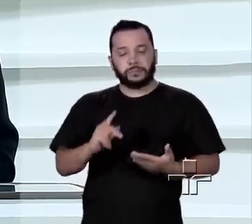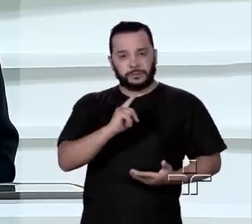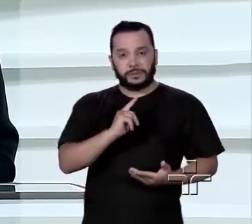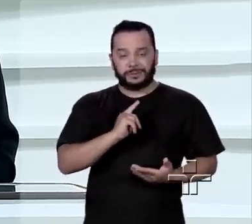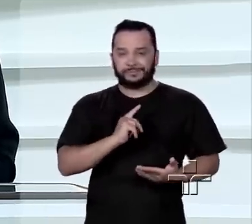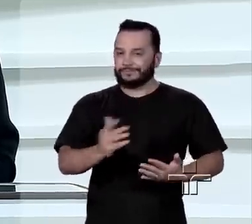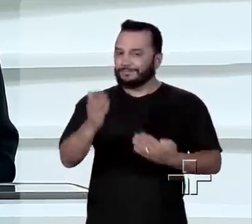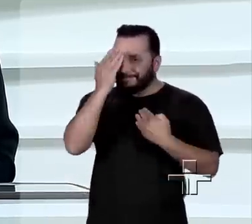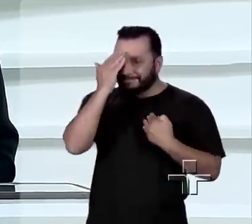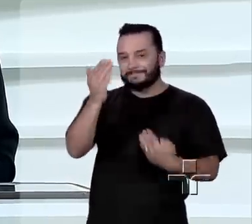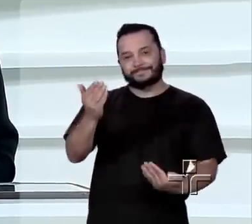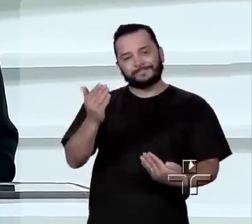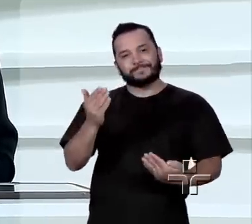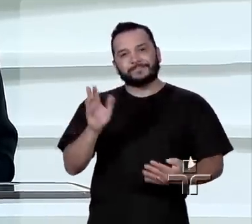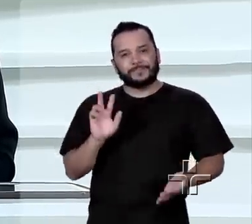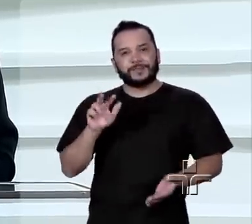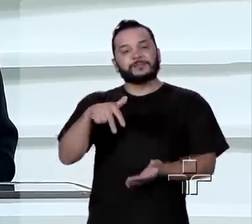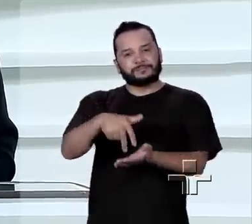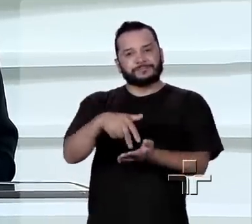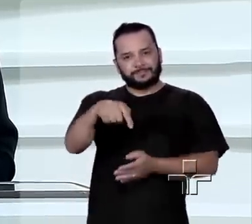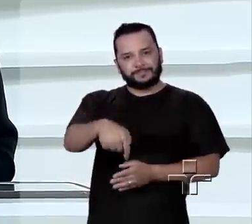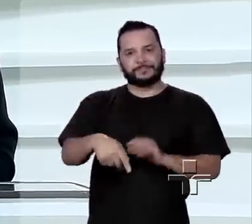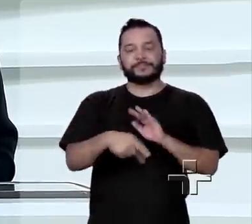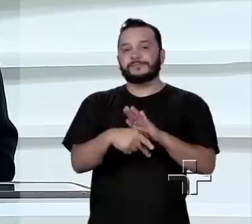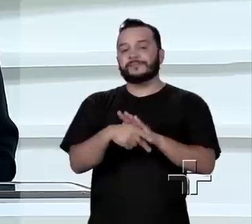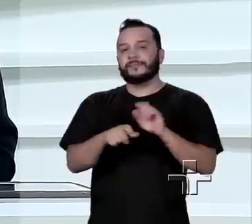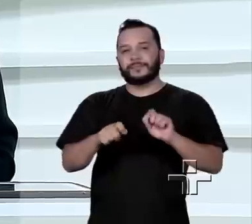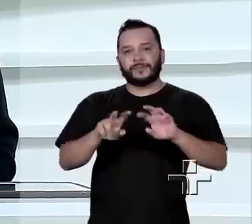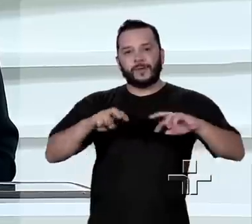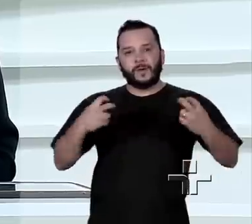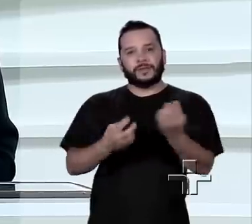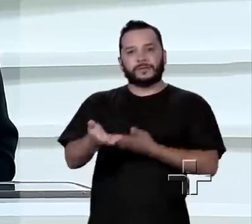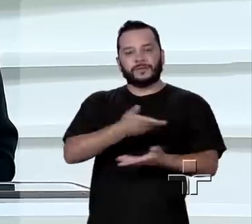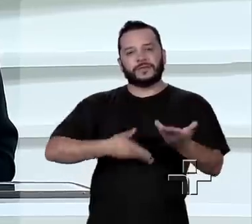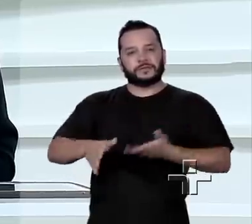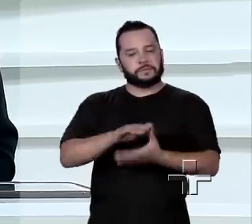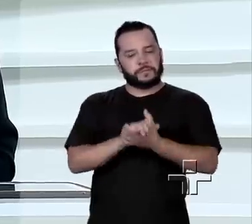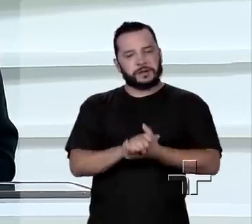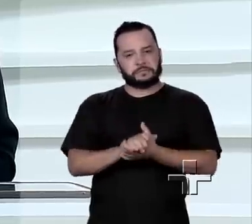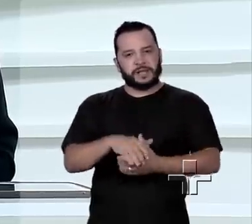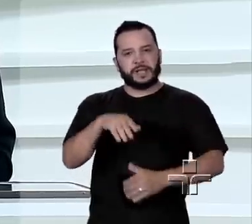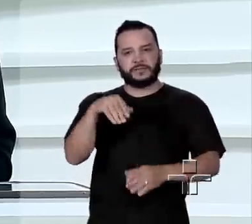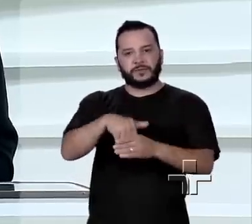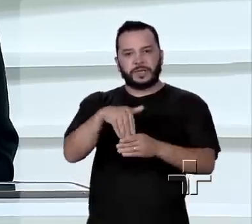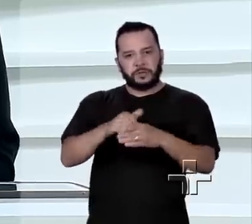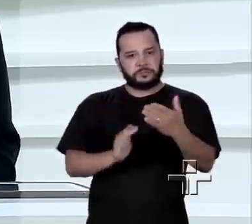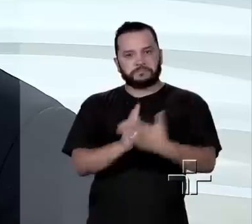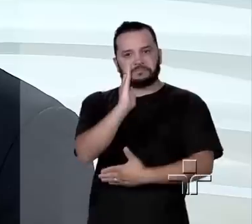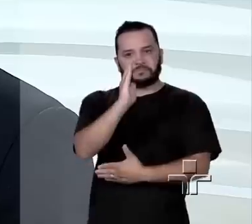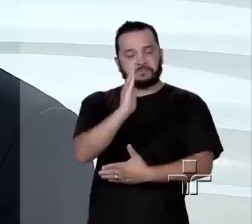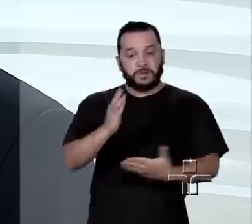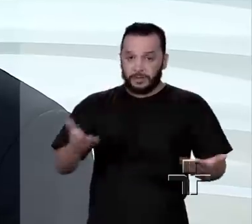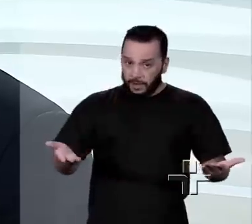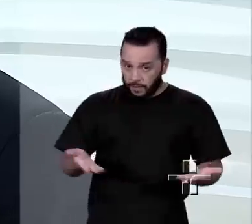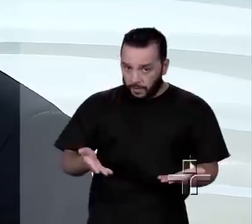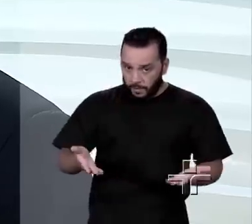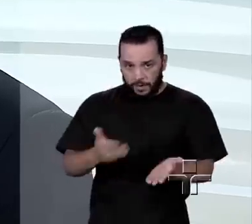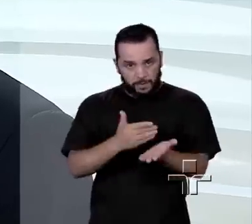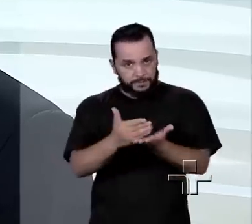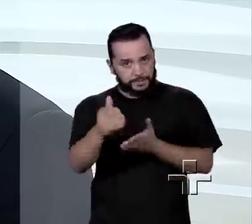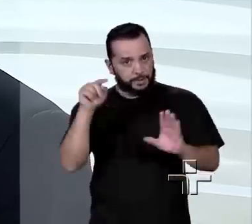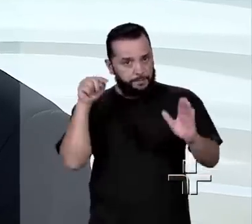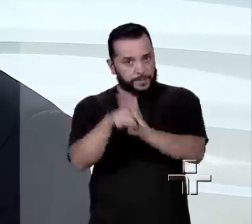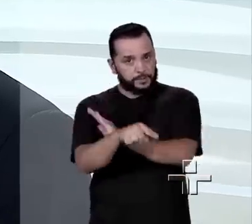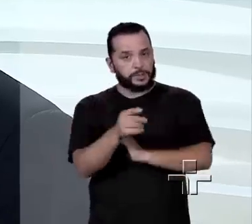Muito obrigado por ter vindo ao nosso programa, senador. Parabéns pela sua eleição. E eu queria começar com uma